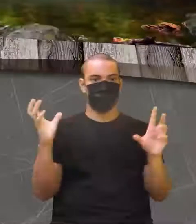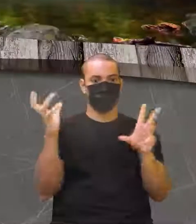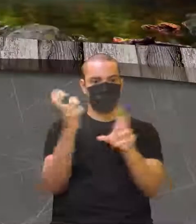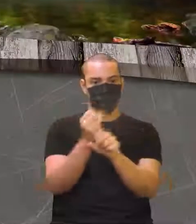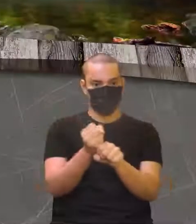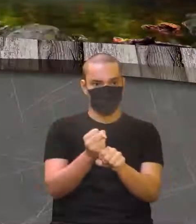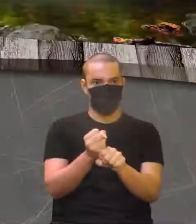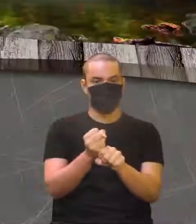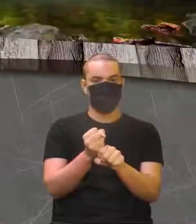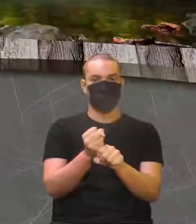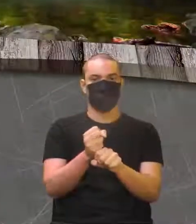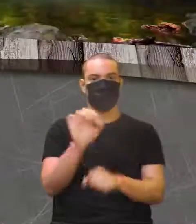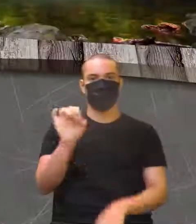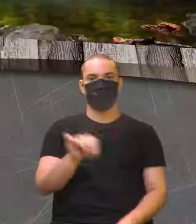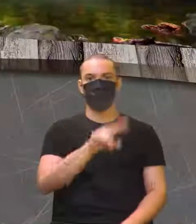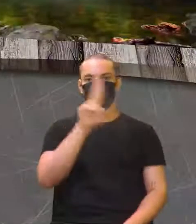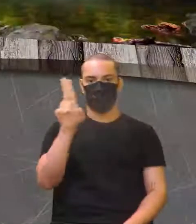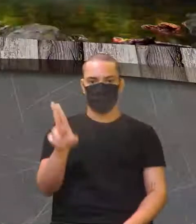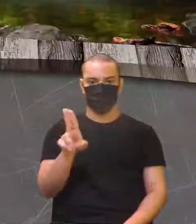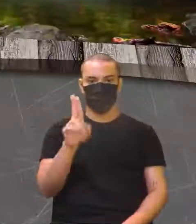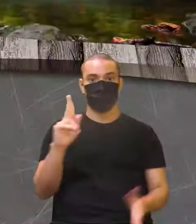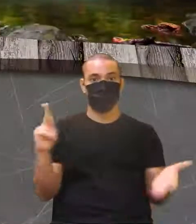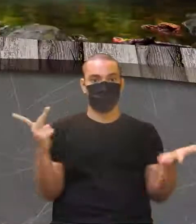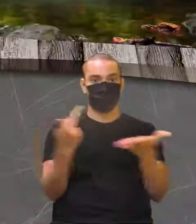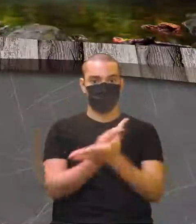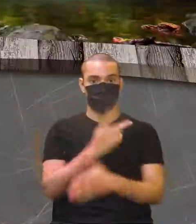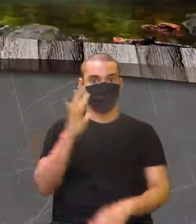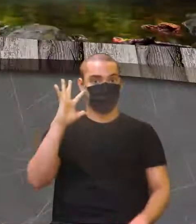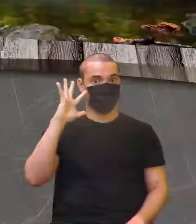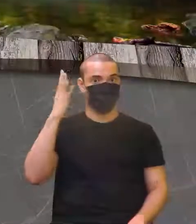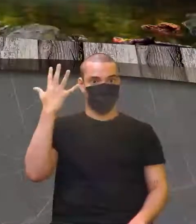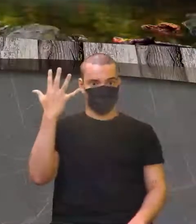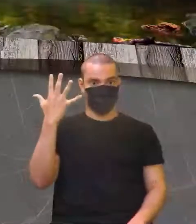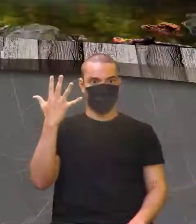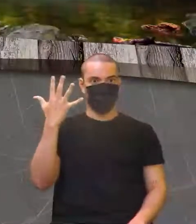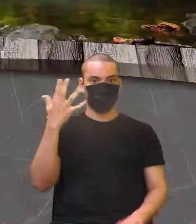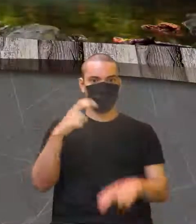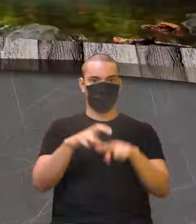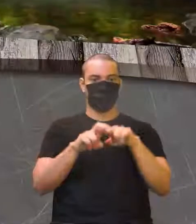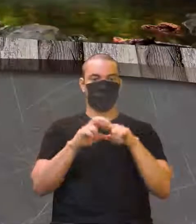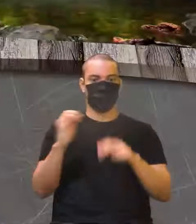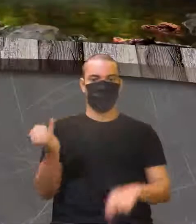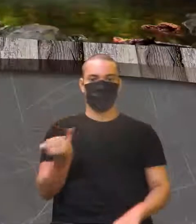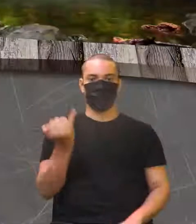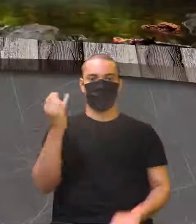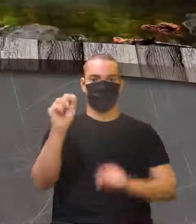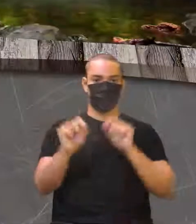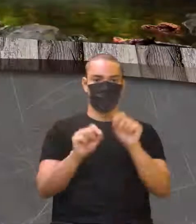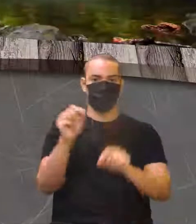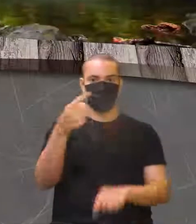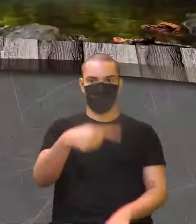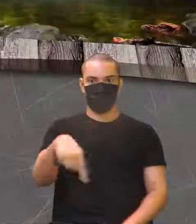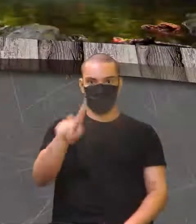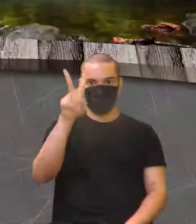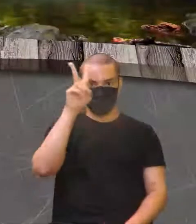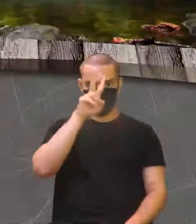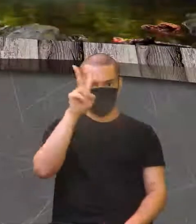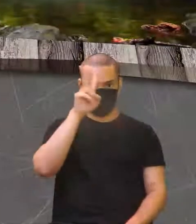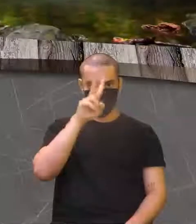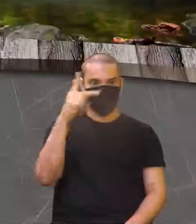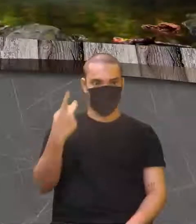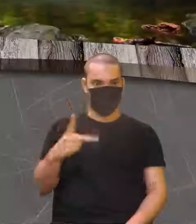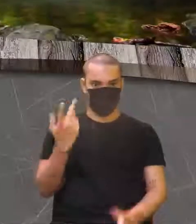a chance dele acontecer, tá bom? É muito importante que vocês lembrem, essa